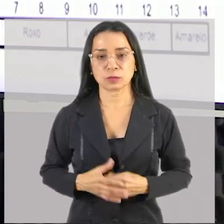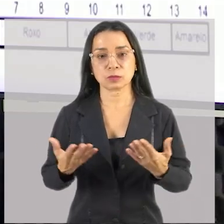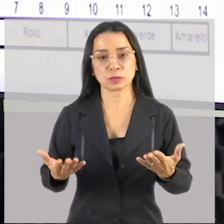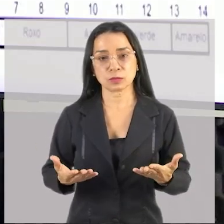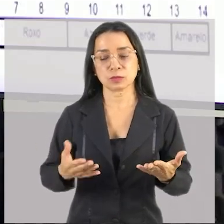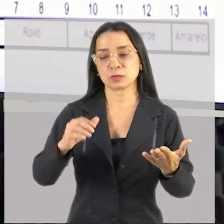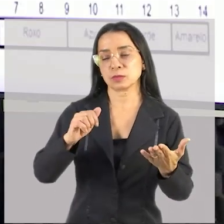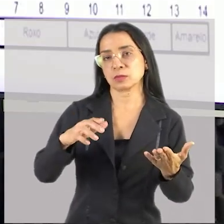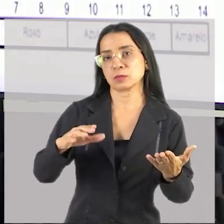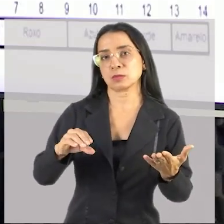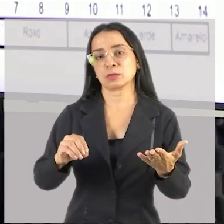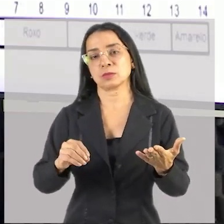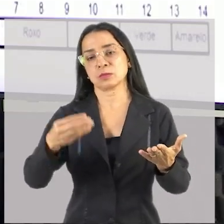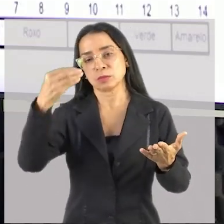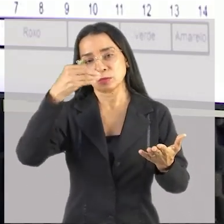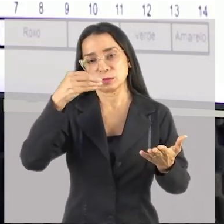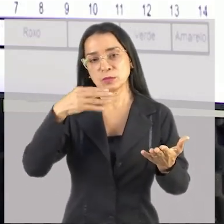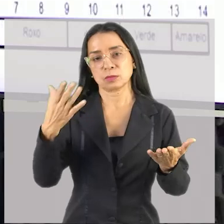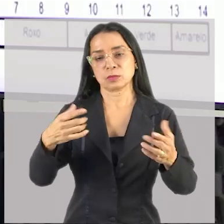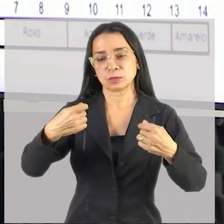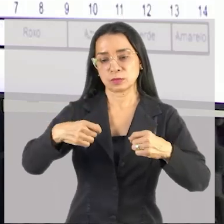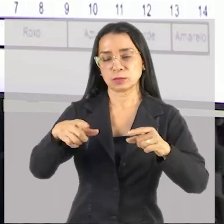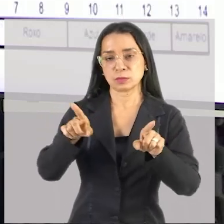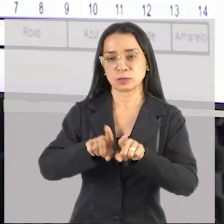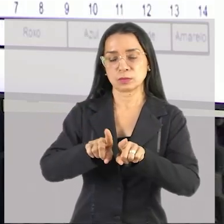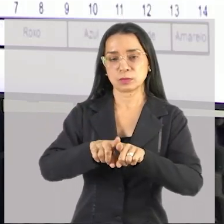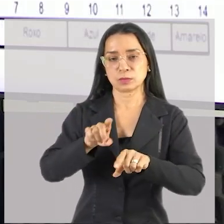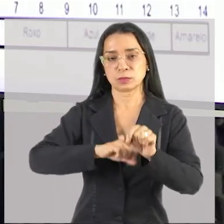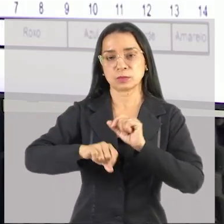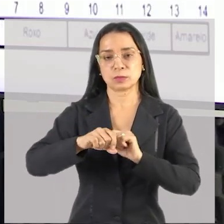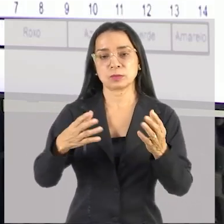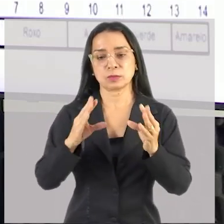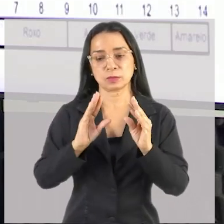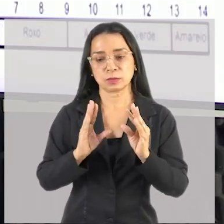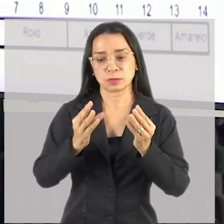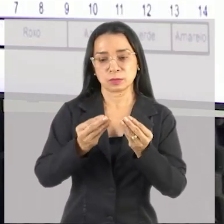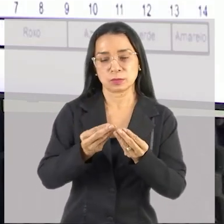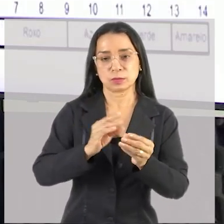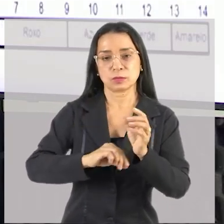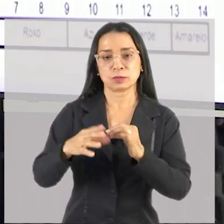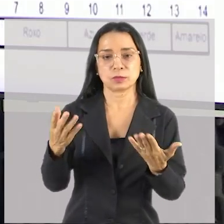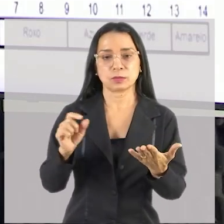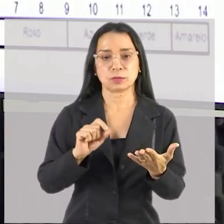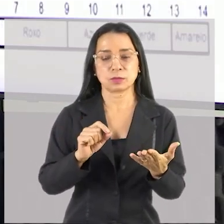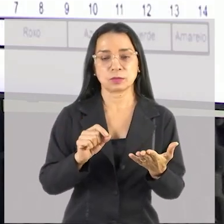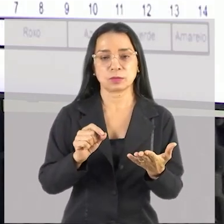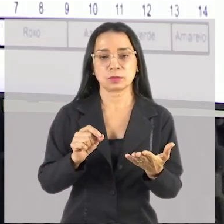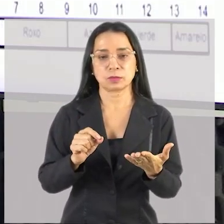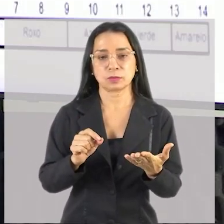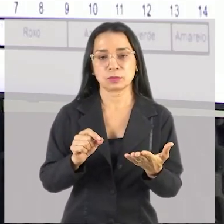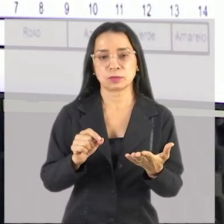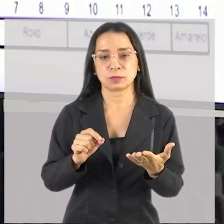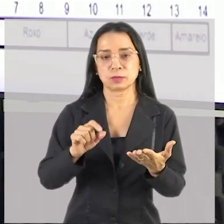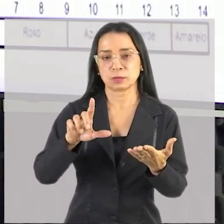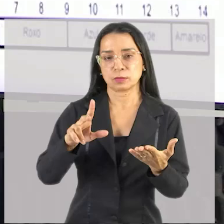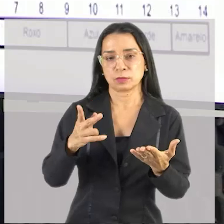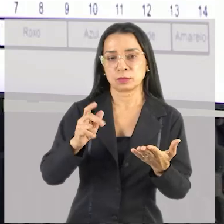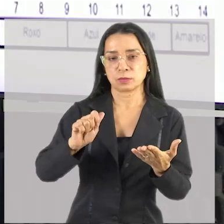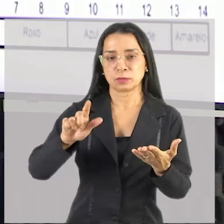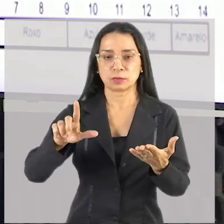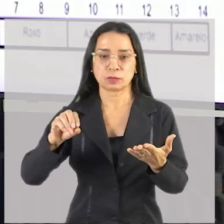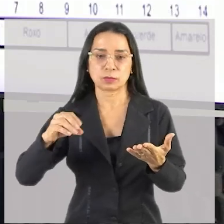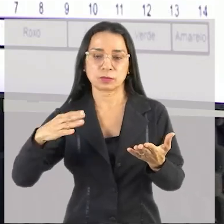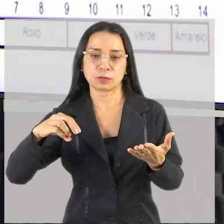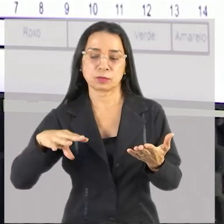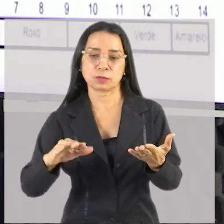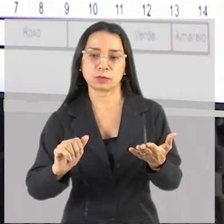Além de ser um ácido orgânico fraco, a gente precisa que essa substância ela seja uma substância halocrômica,